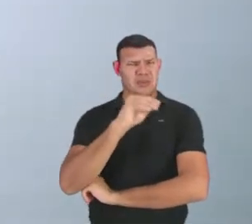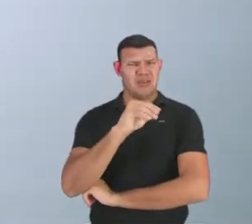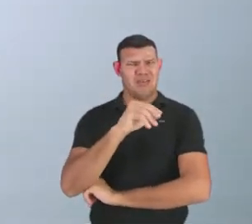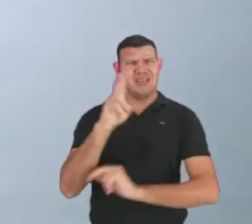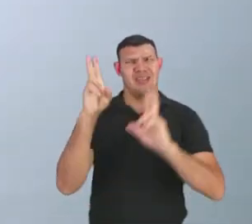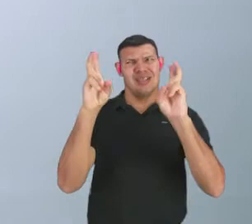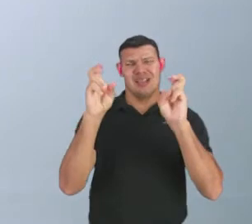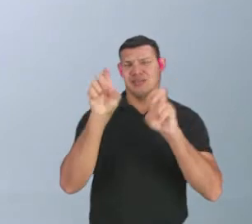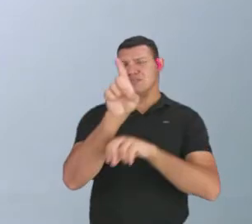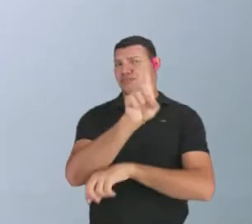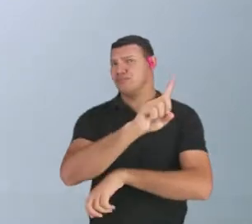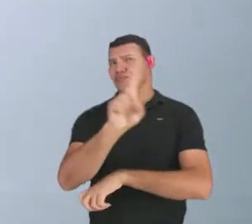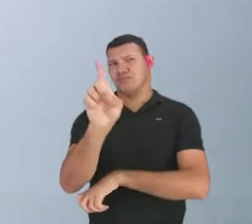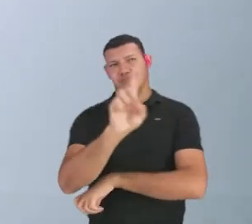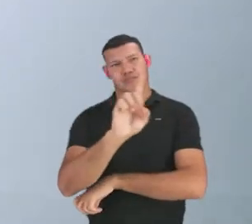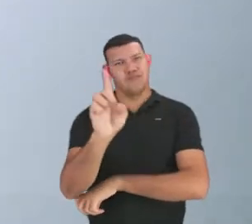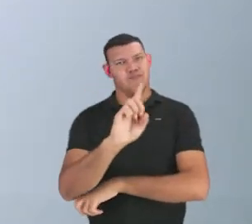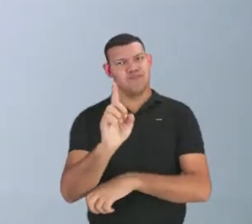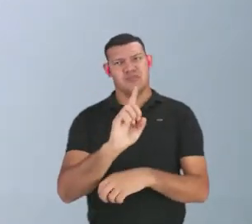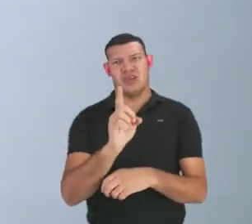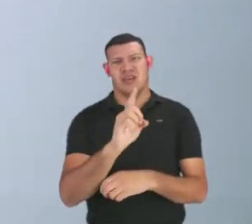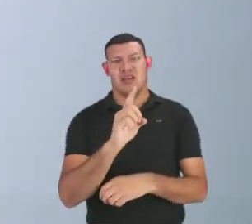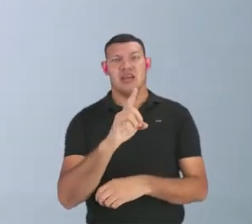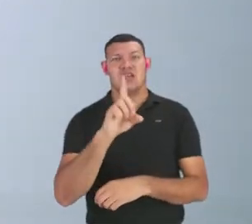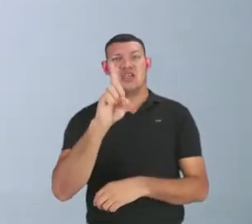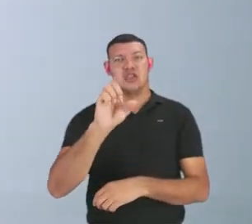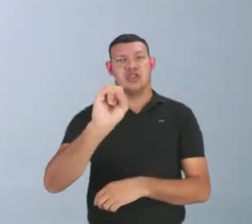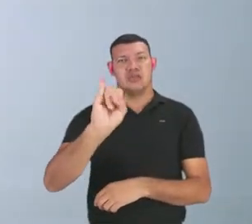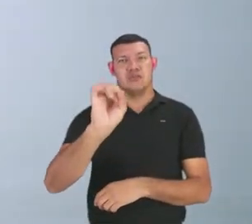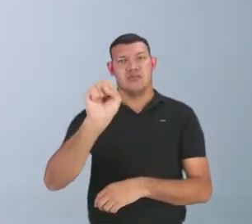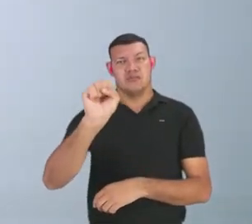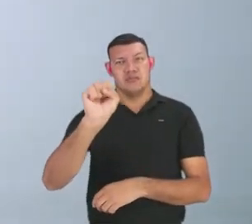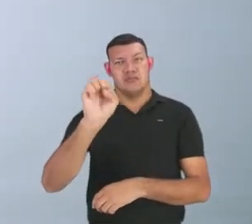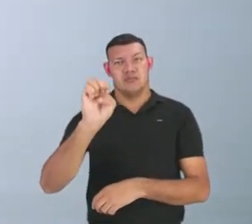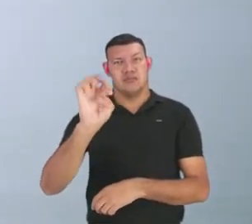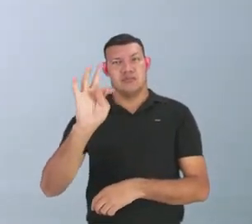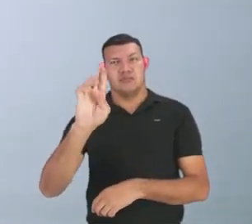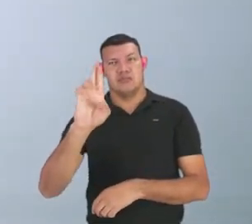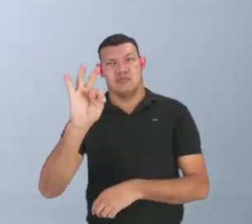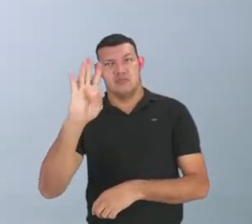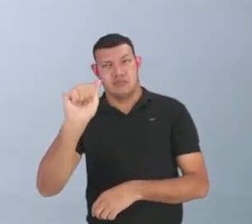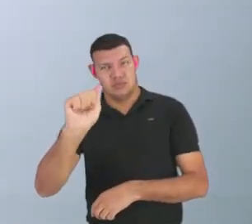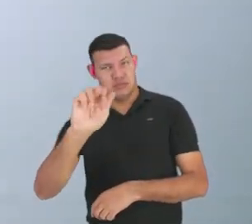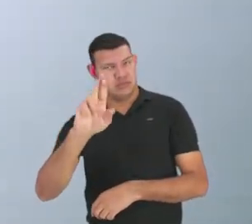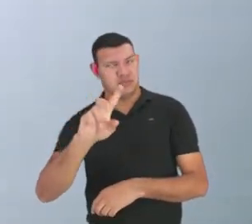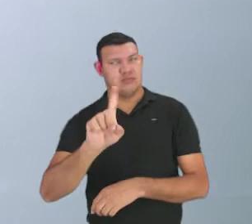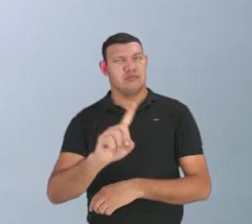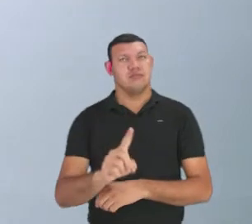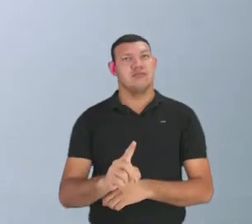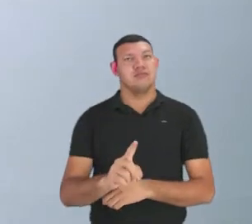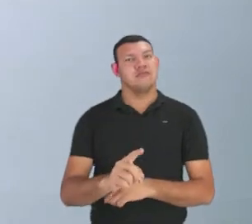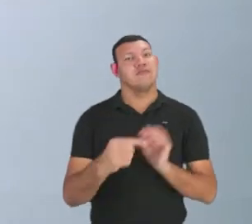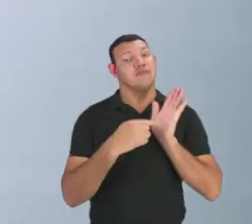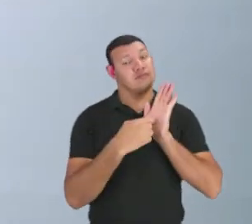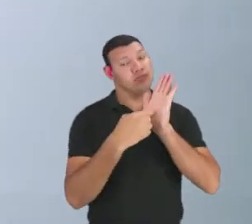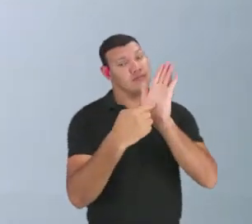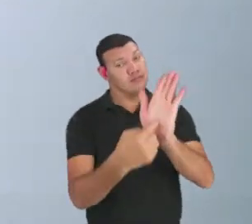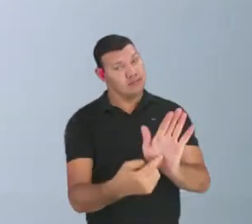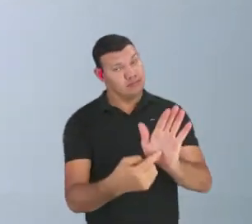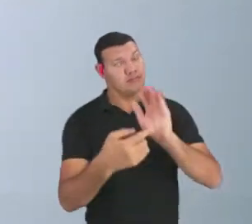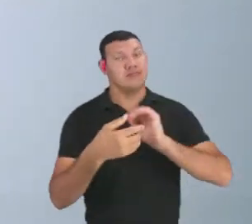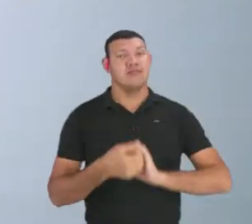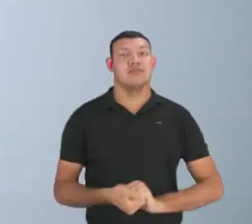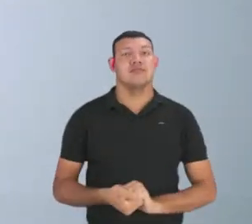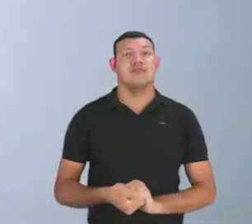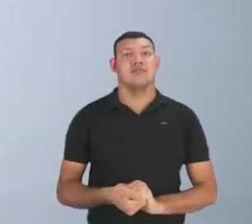não basta. Não é dissertar, apenas falar, tá? Isso aí significa expor, tá